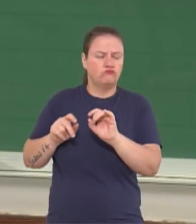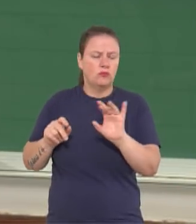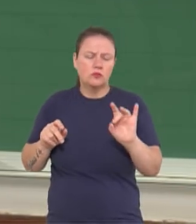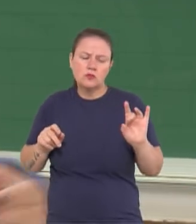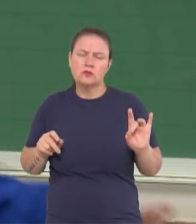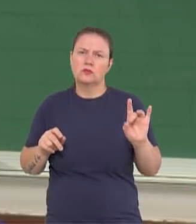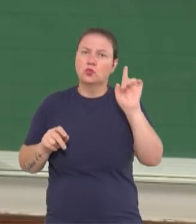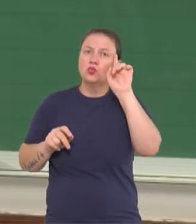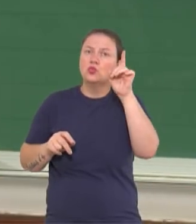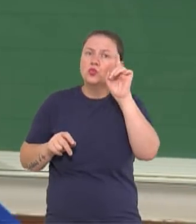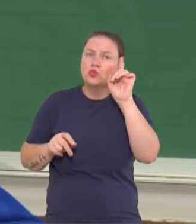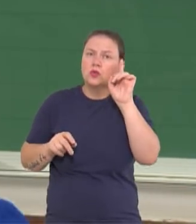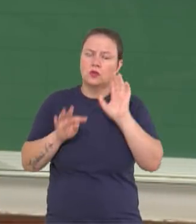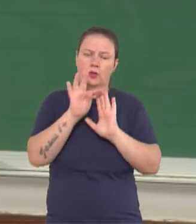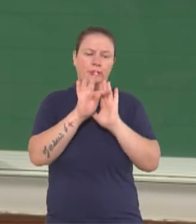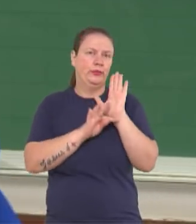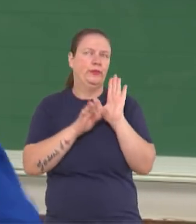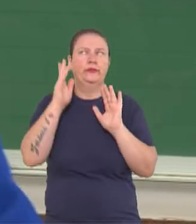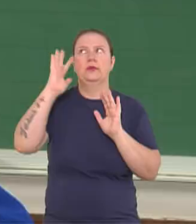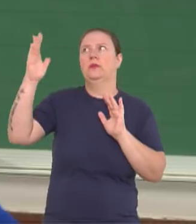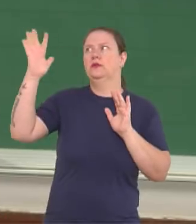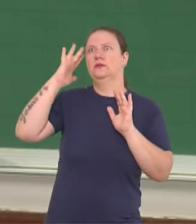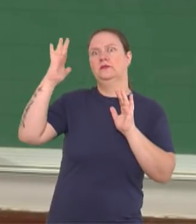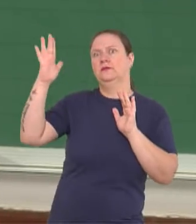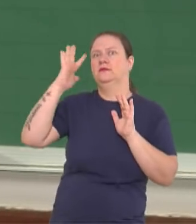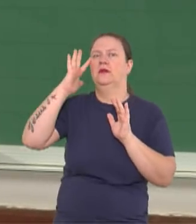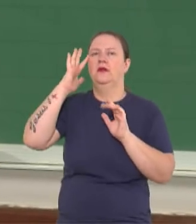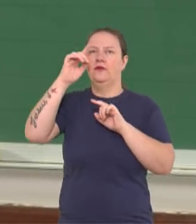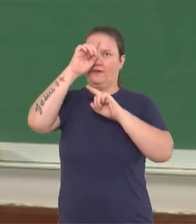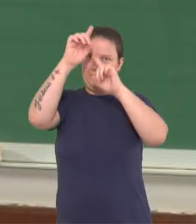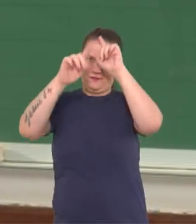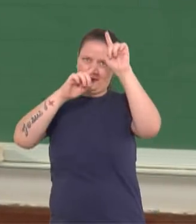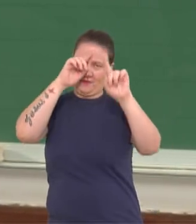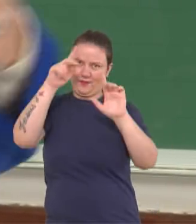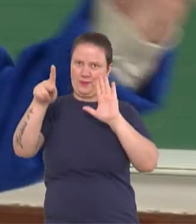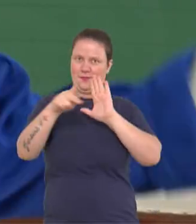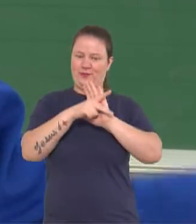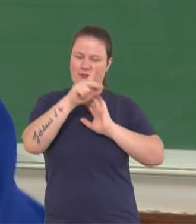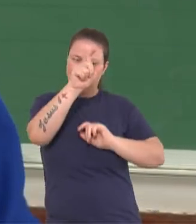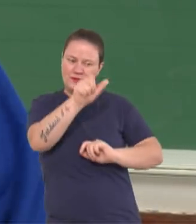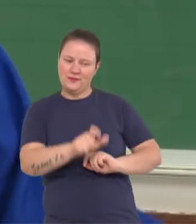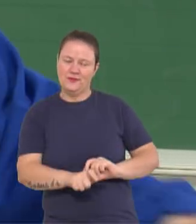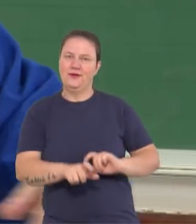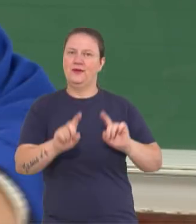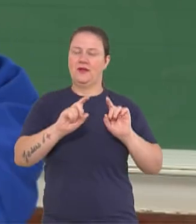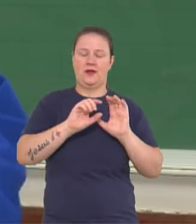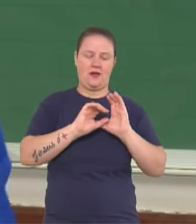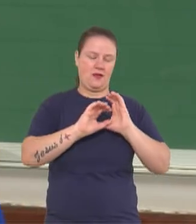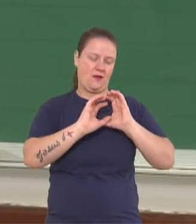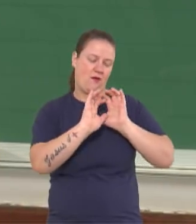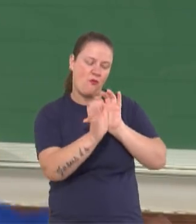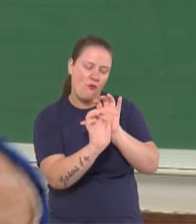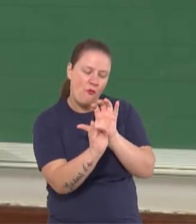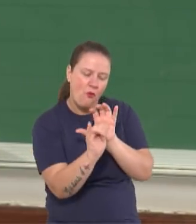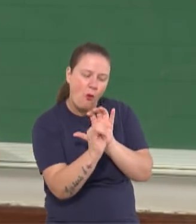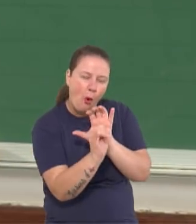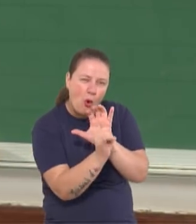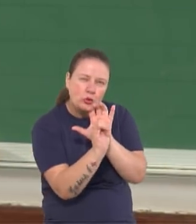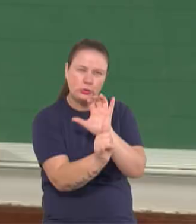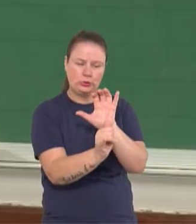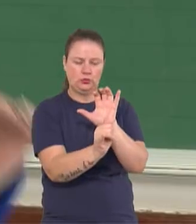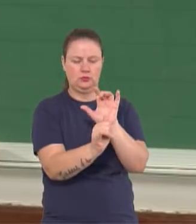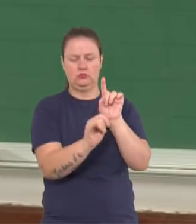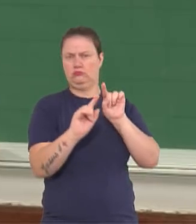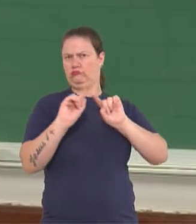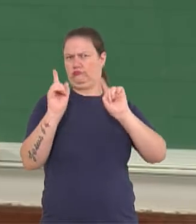Né? Não é um texto fictício, inventado, imaginado, um conto fantasioso que traz elementos da ficção.